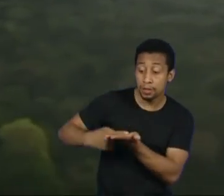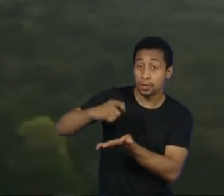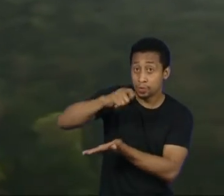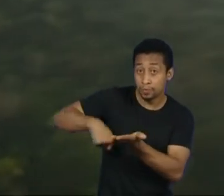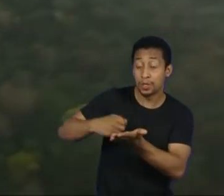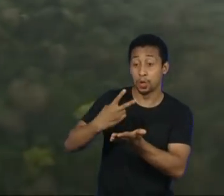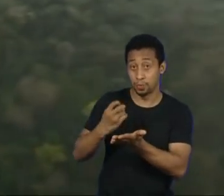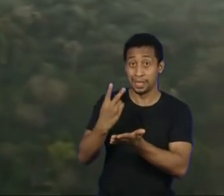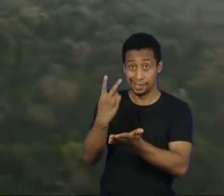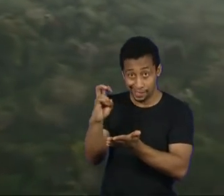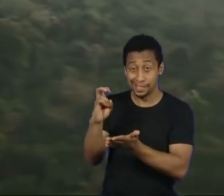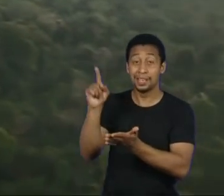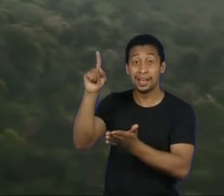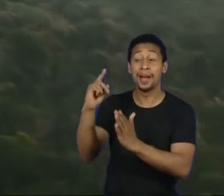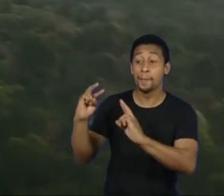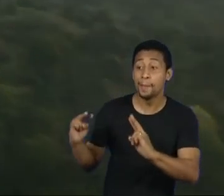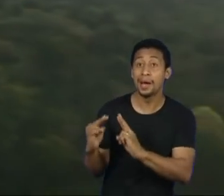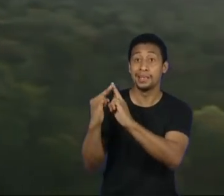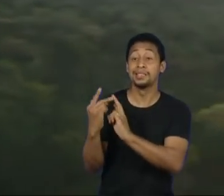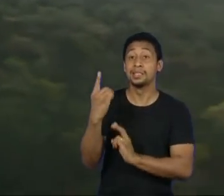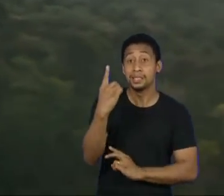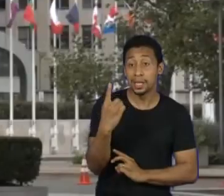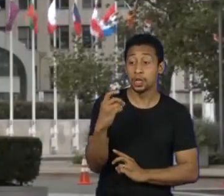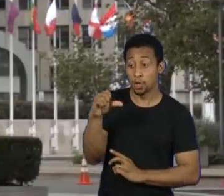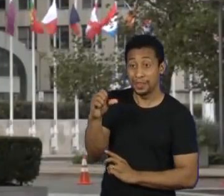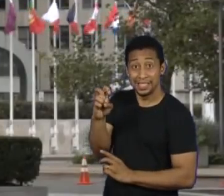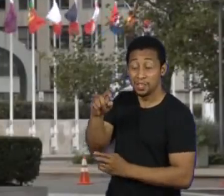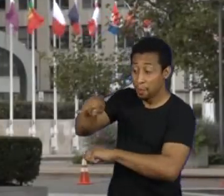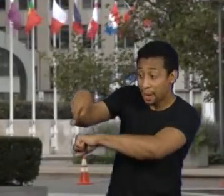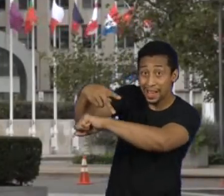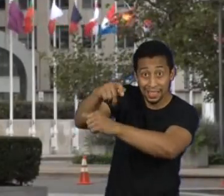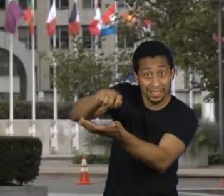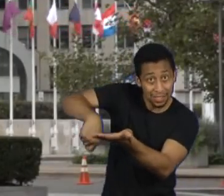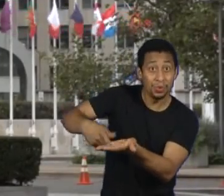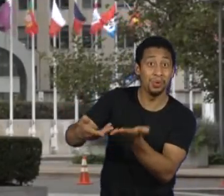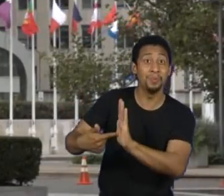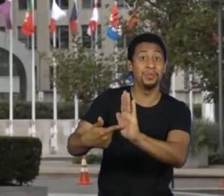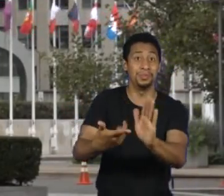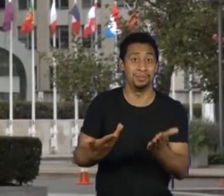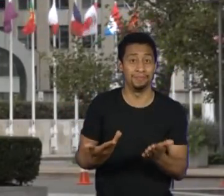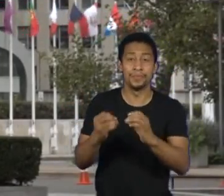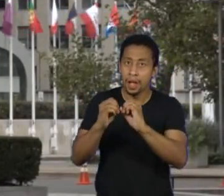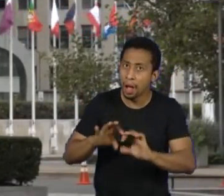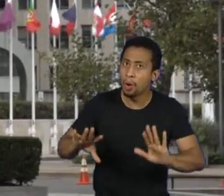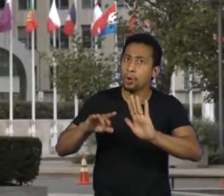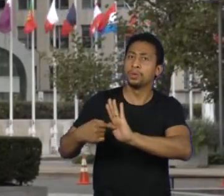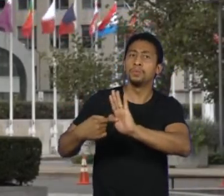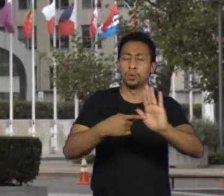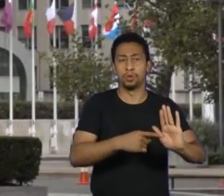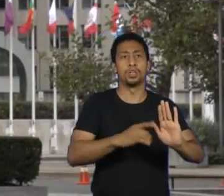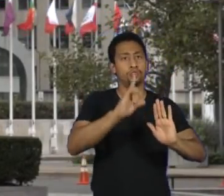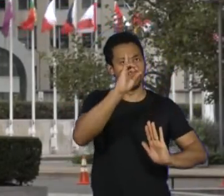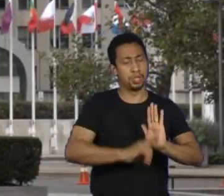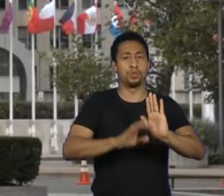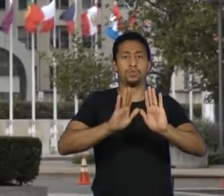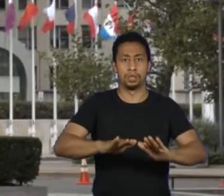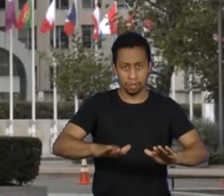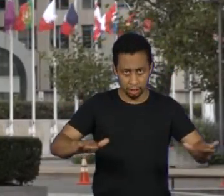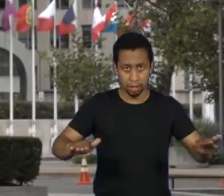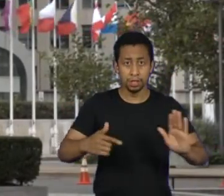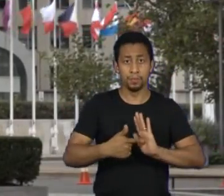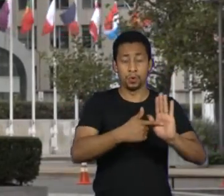por 195 países. O Comitê da ONU para o Direito das Crianças anunciou que